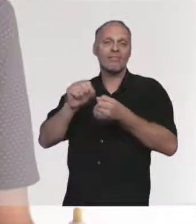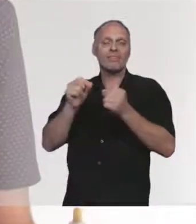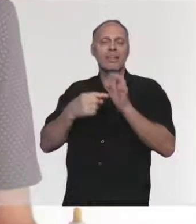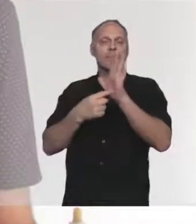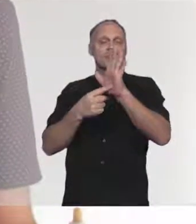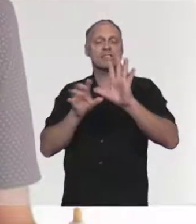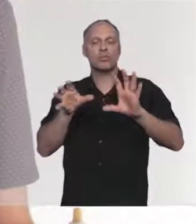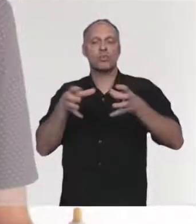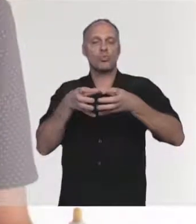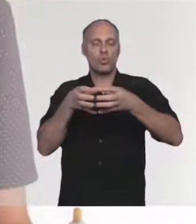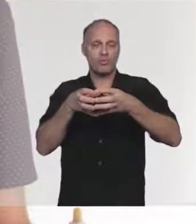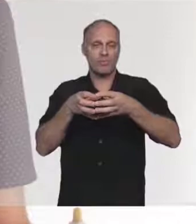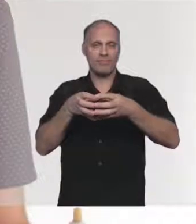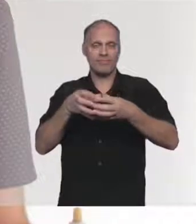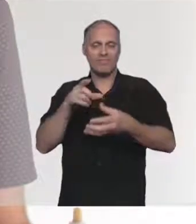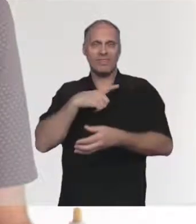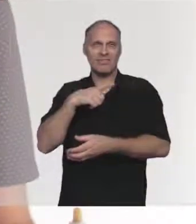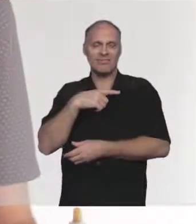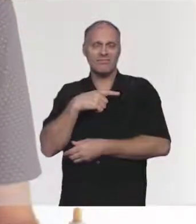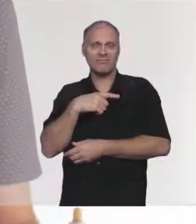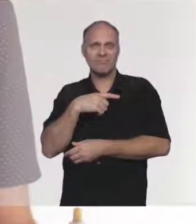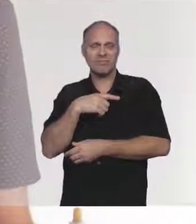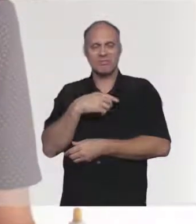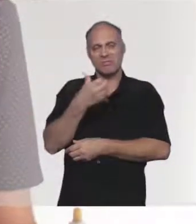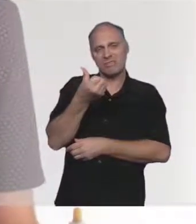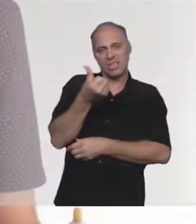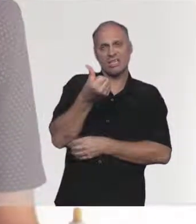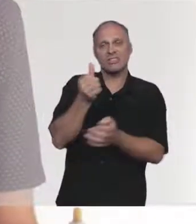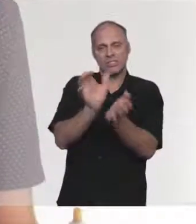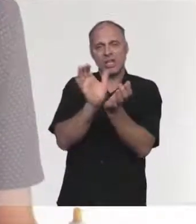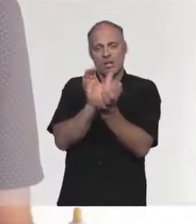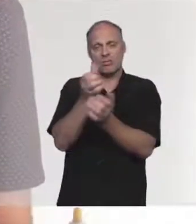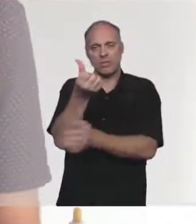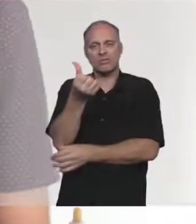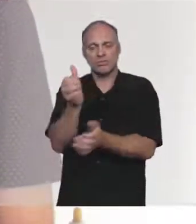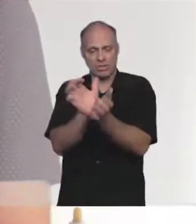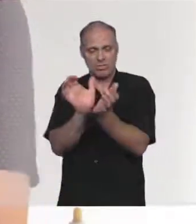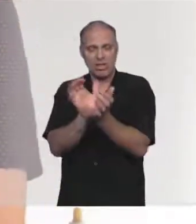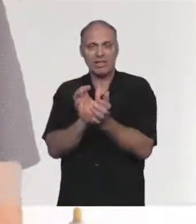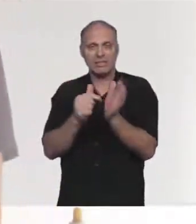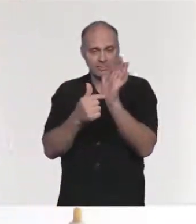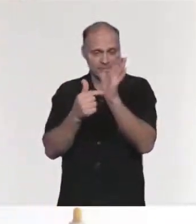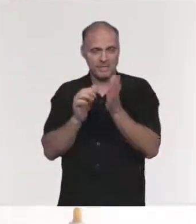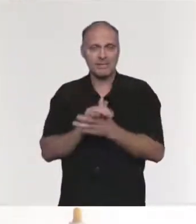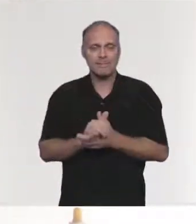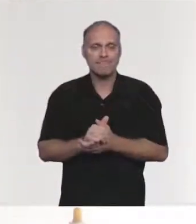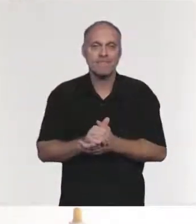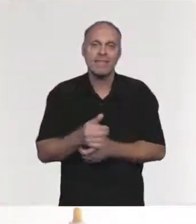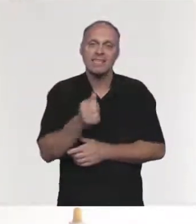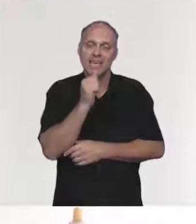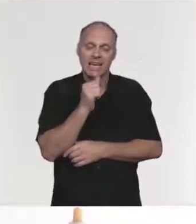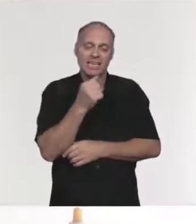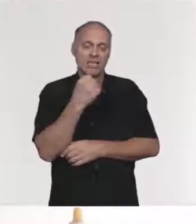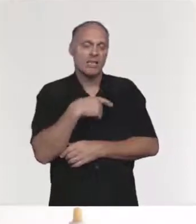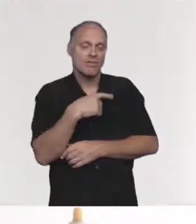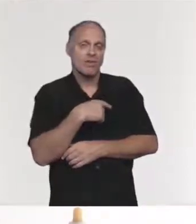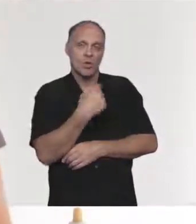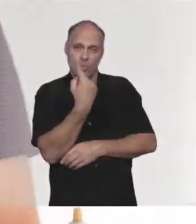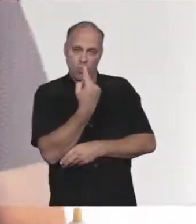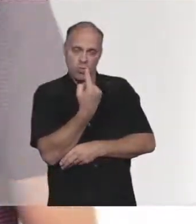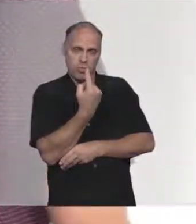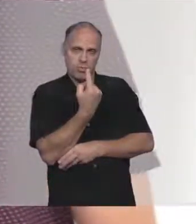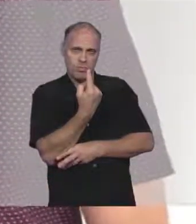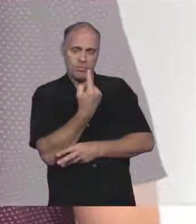exposição coletiva, né? Nós éramos seis colegas. E aí, em um dos